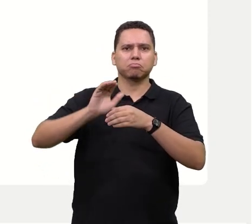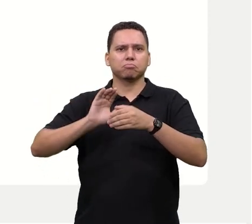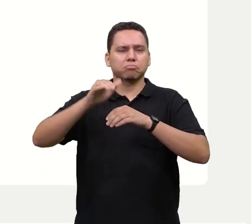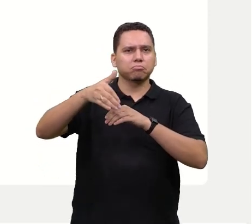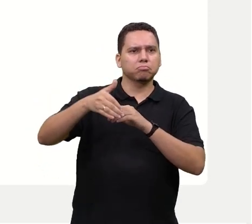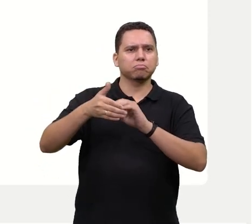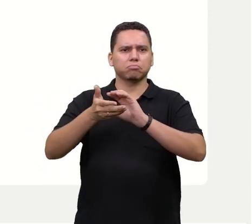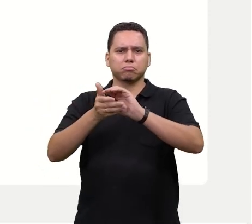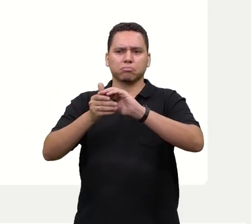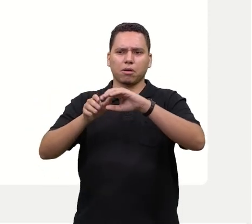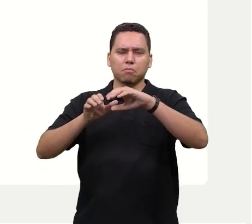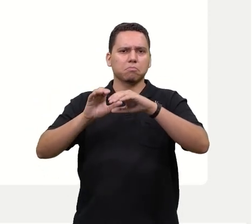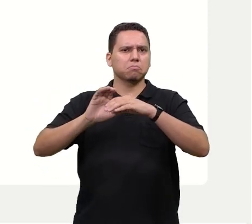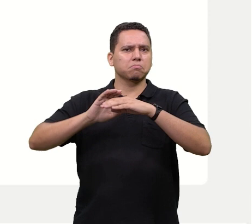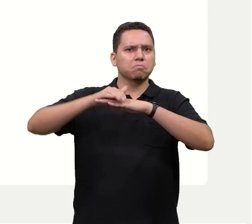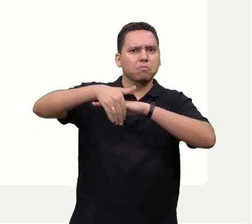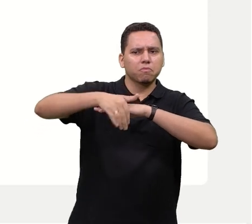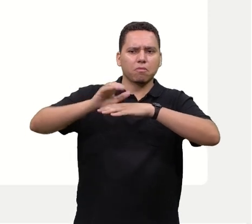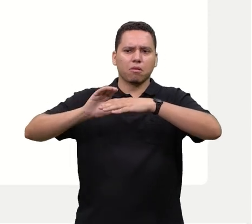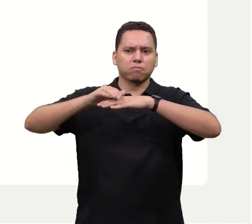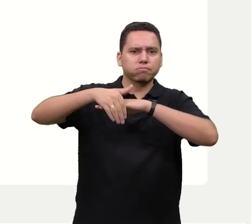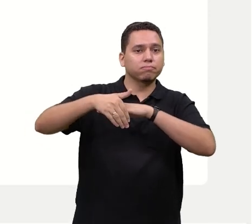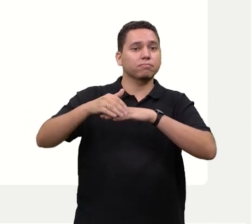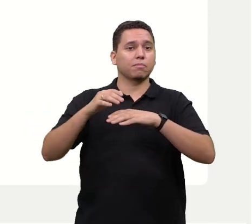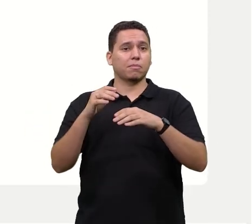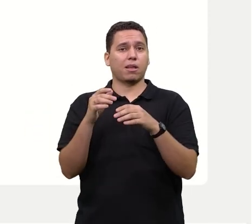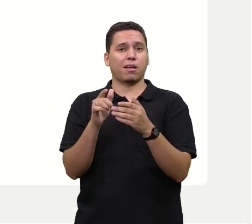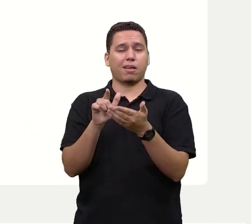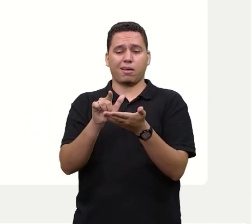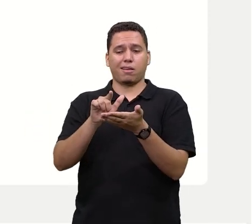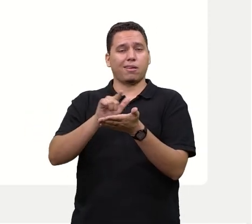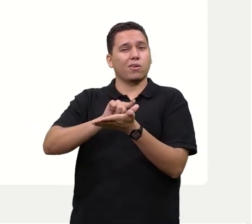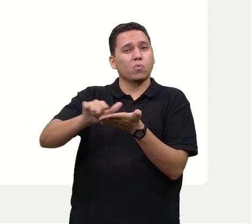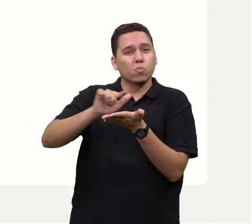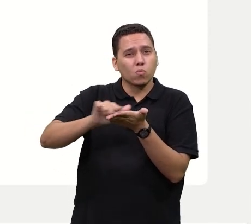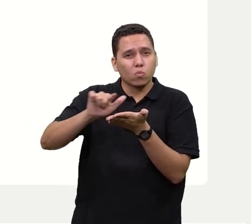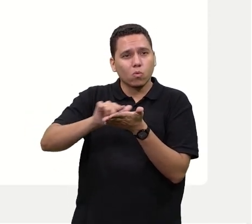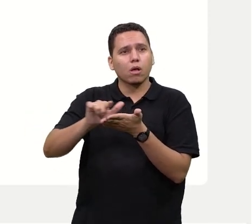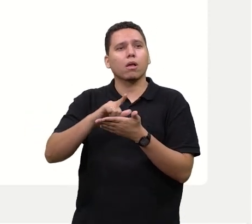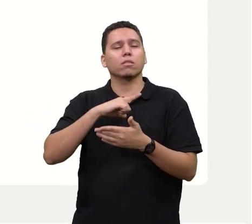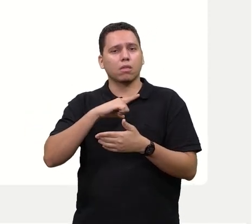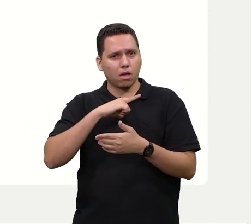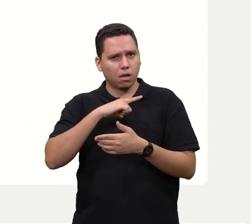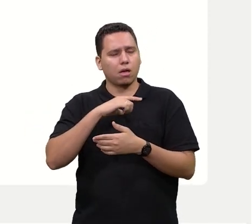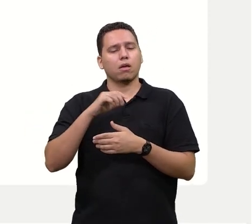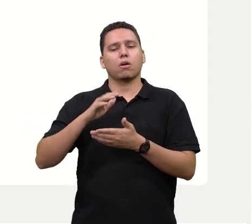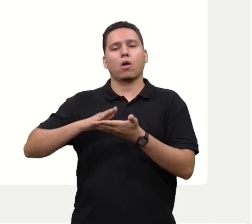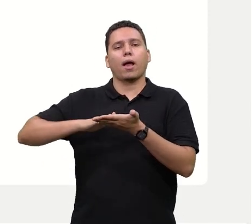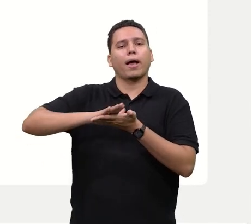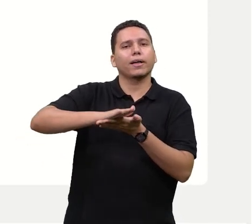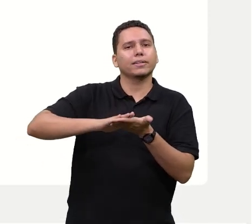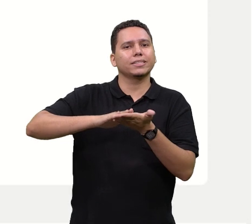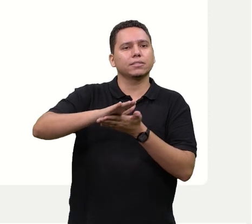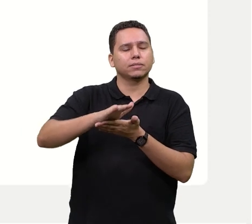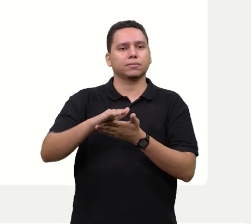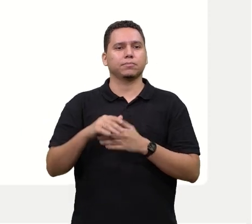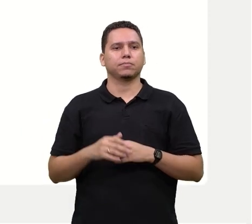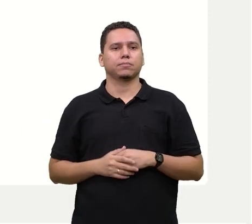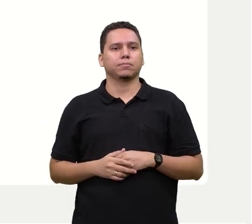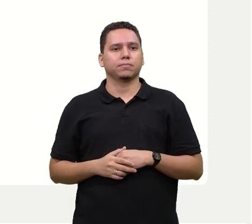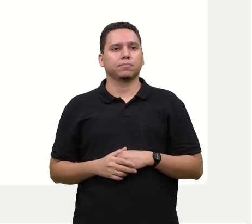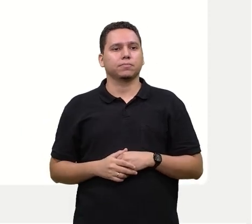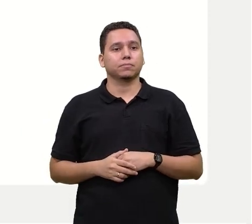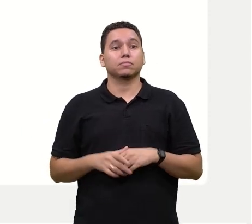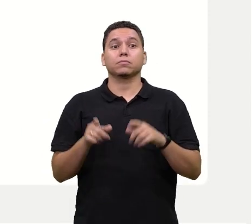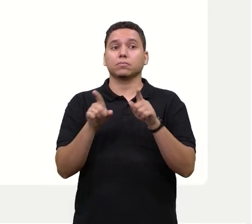elementos, como pedaços de papel. Isso é eletrização por atrito. Outra coisa importante que você não pode esquecer, nessa questão da carga, é o